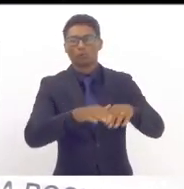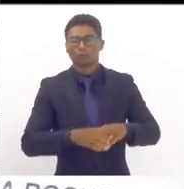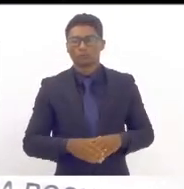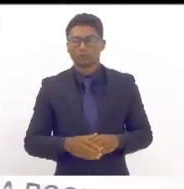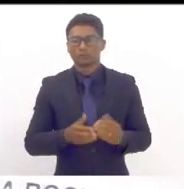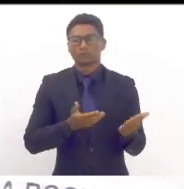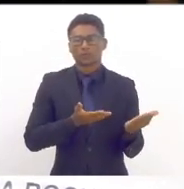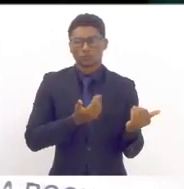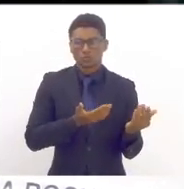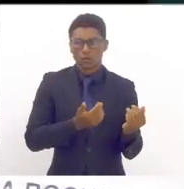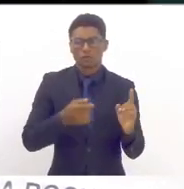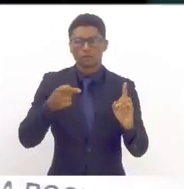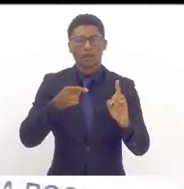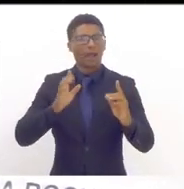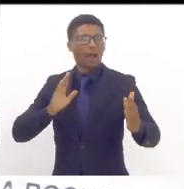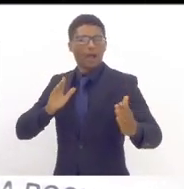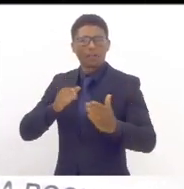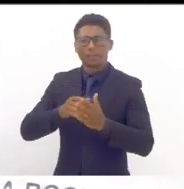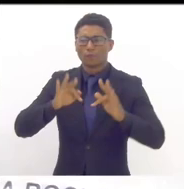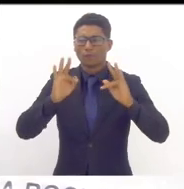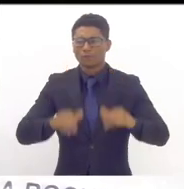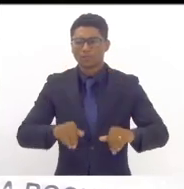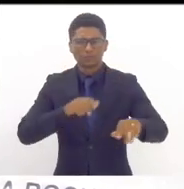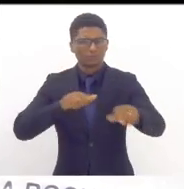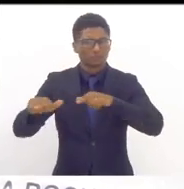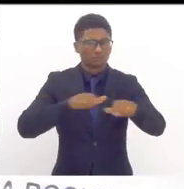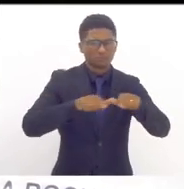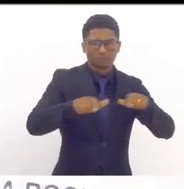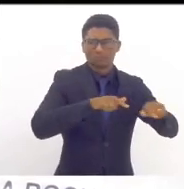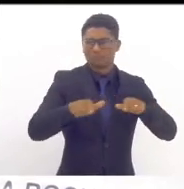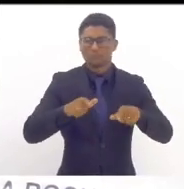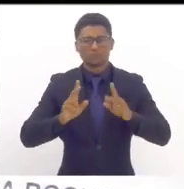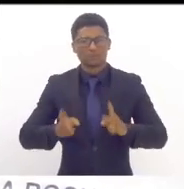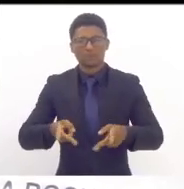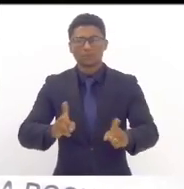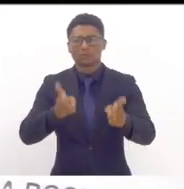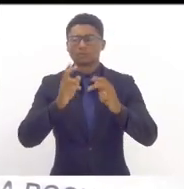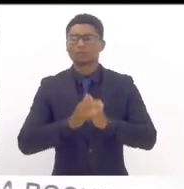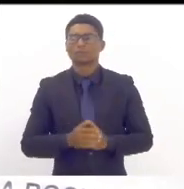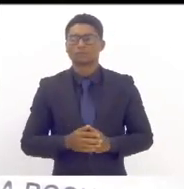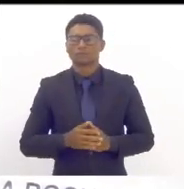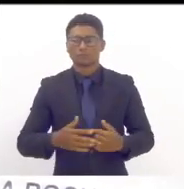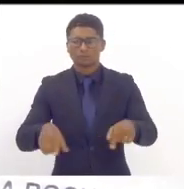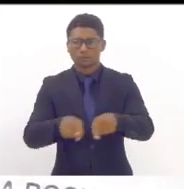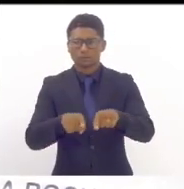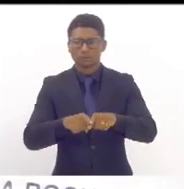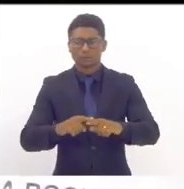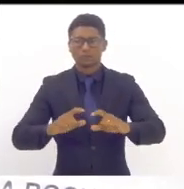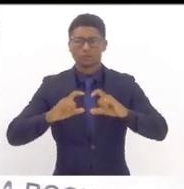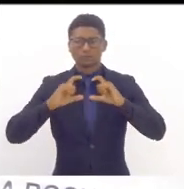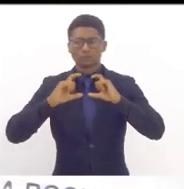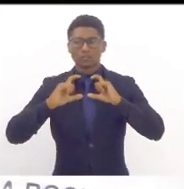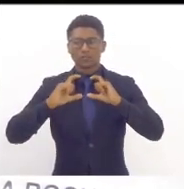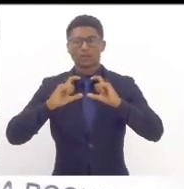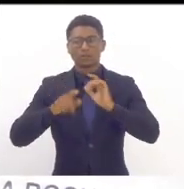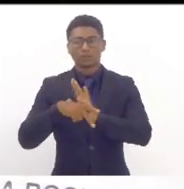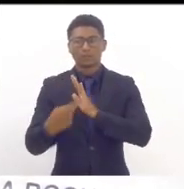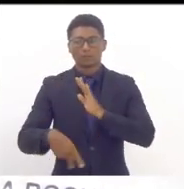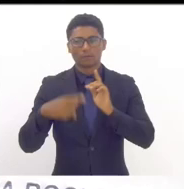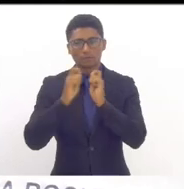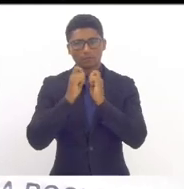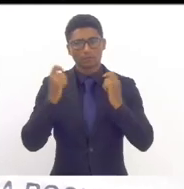o fim para conseguir executar suas funções com maestria. Essa é uma medalha da Casa Legislativa para